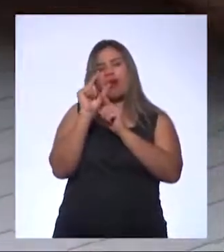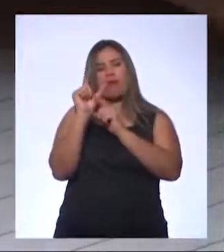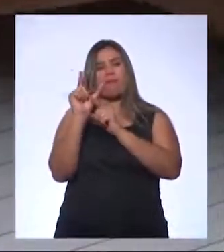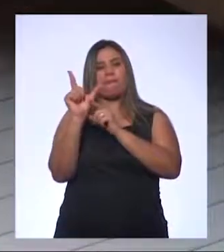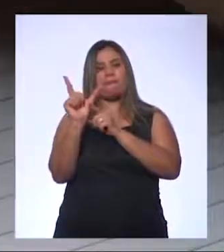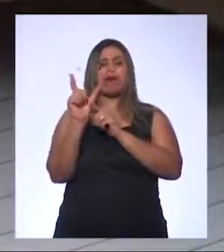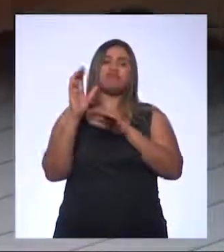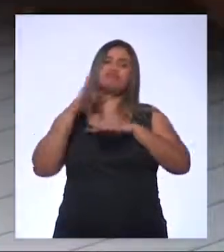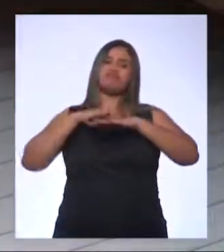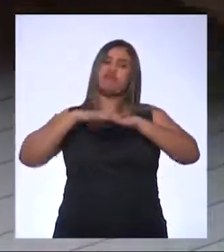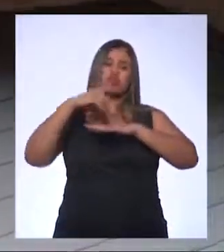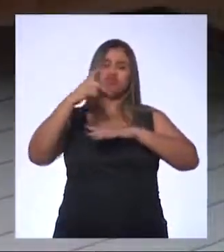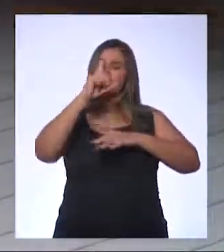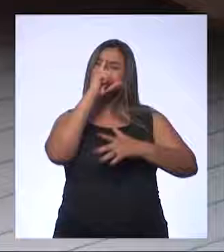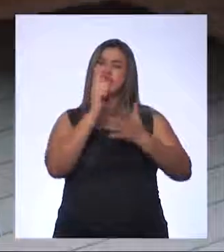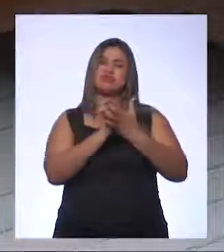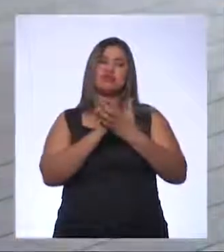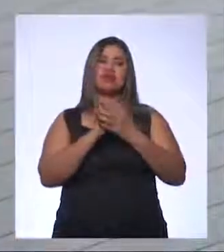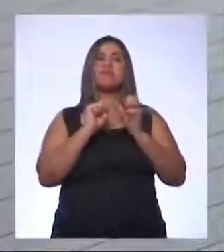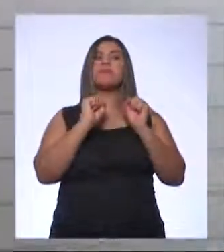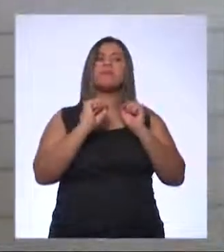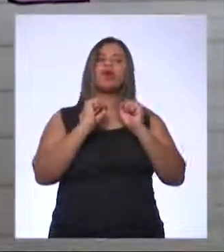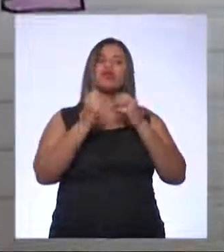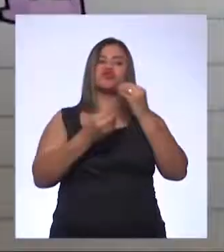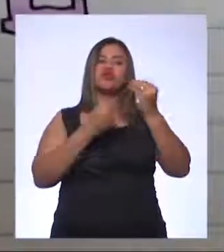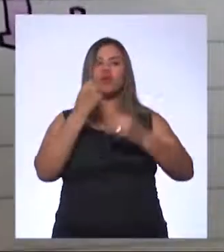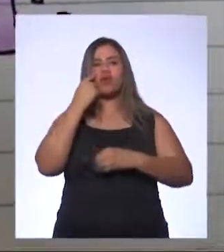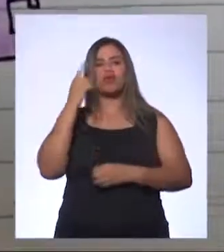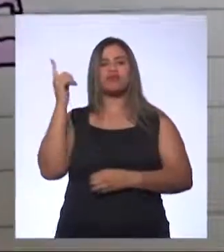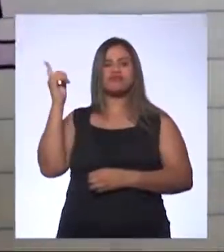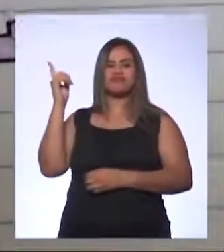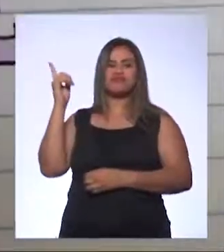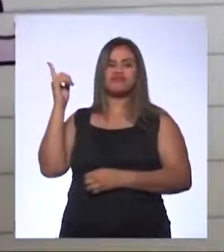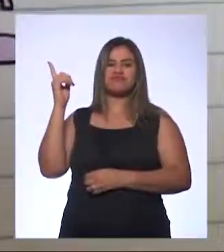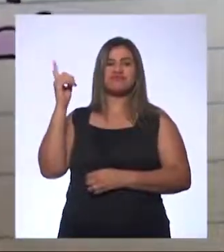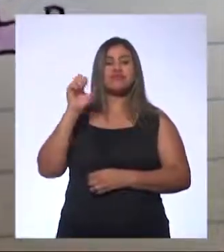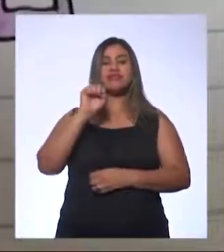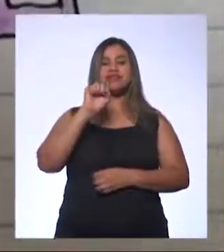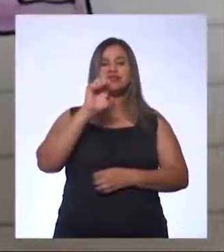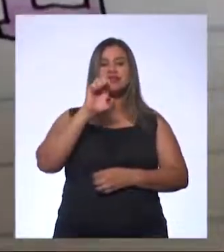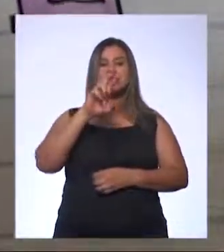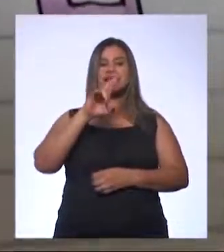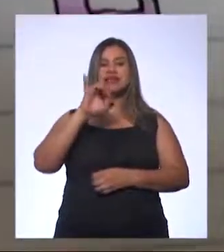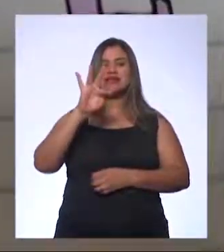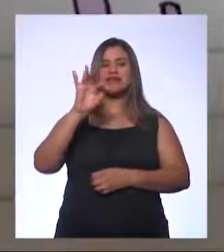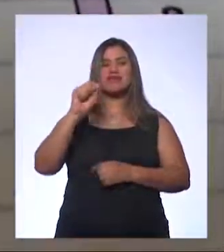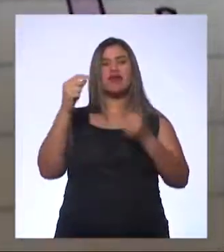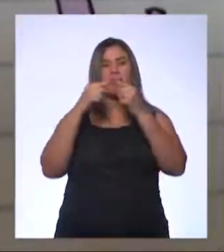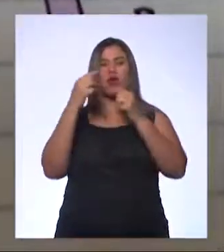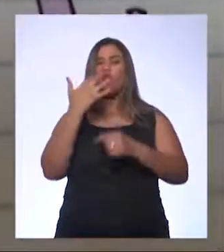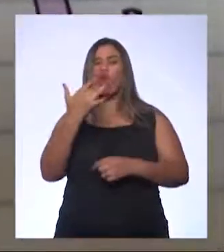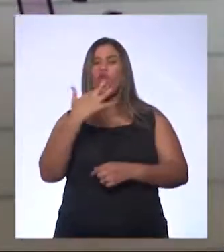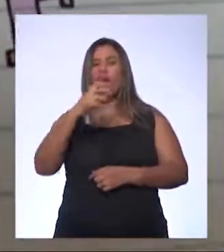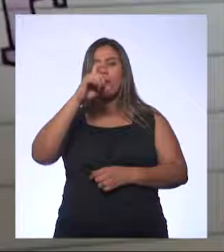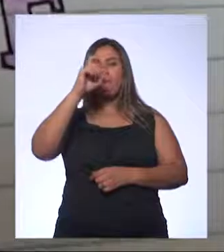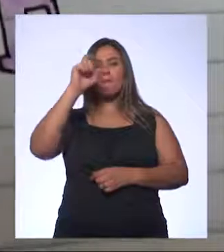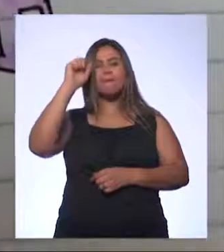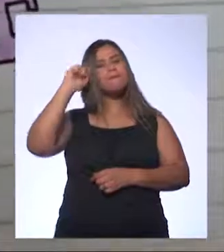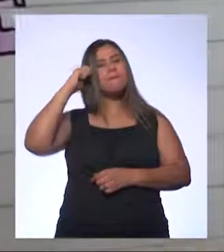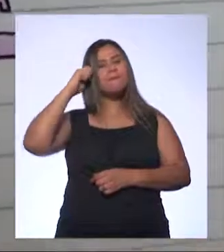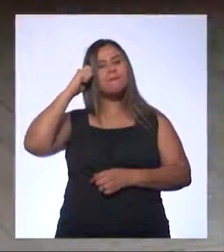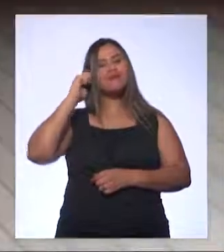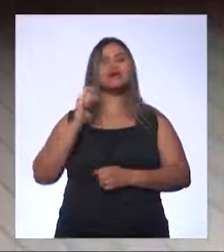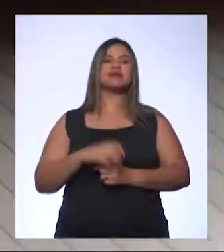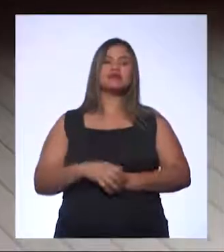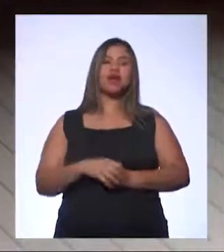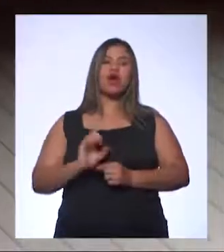preferir. Você também pode fazer a letra blocada com ou sem serifa. A serifa é esse tracinho aí que vocês estão vendo na tela, ou a sem